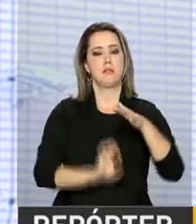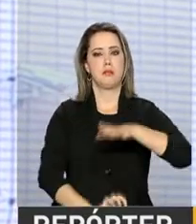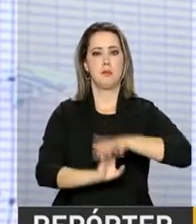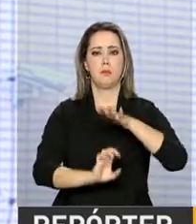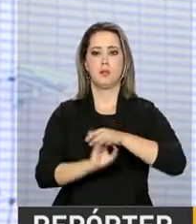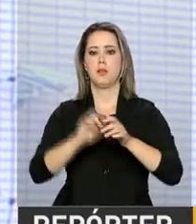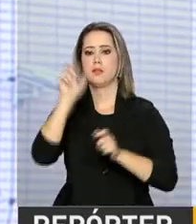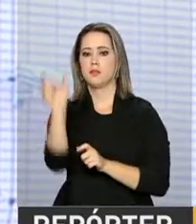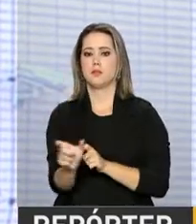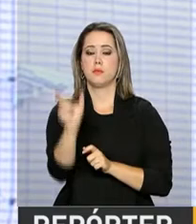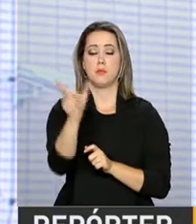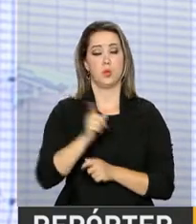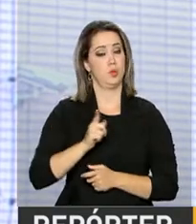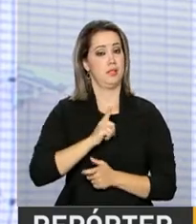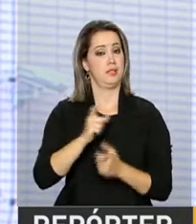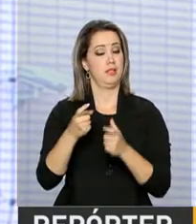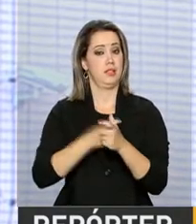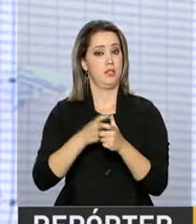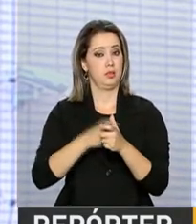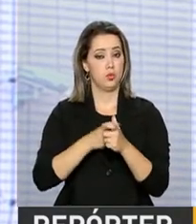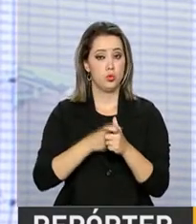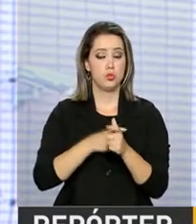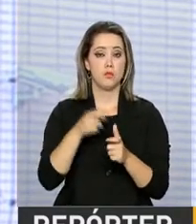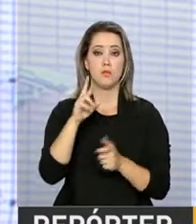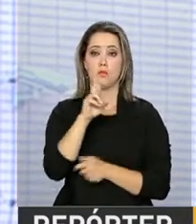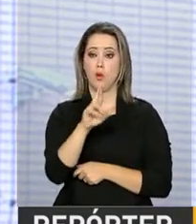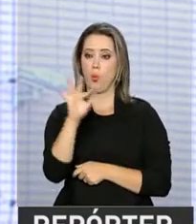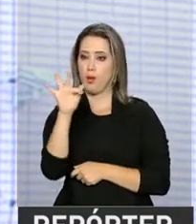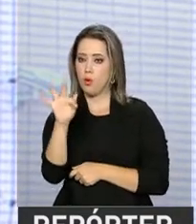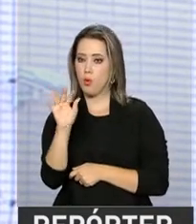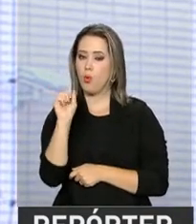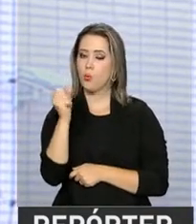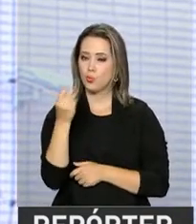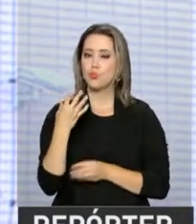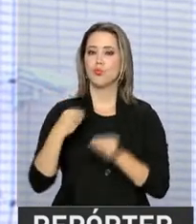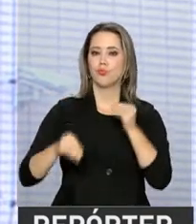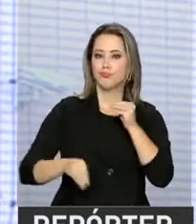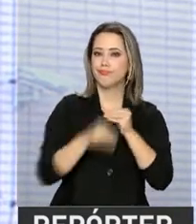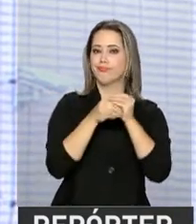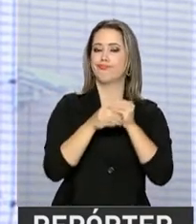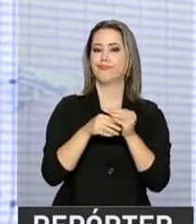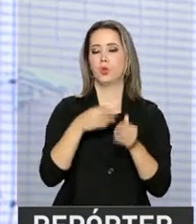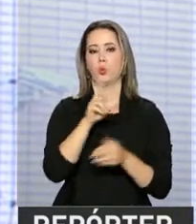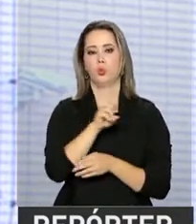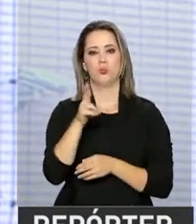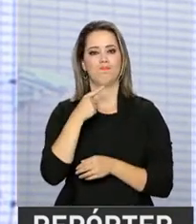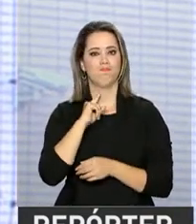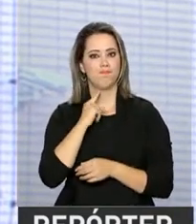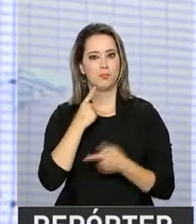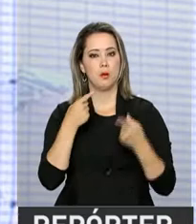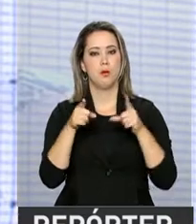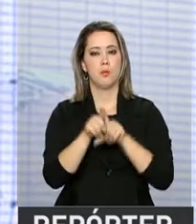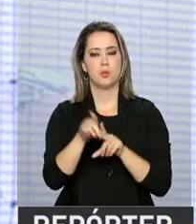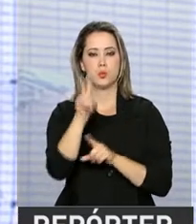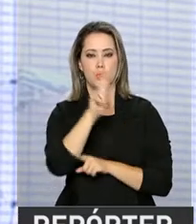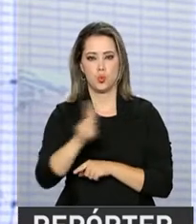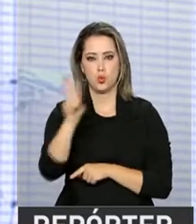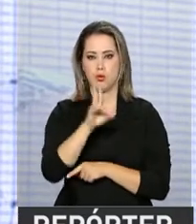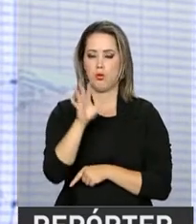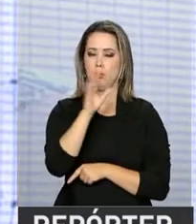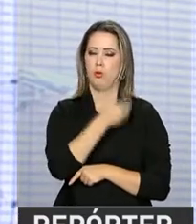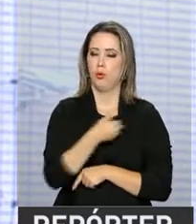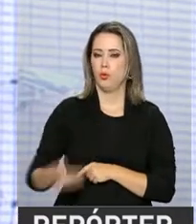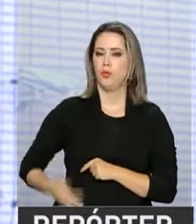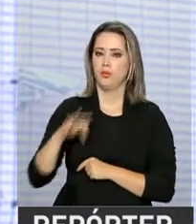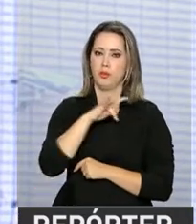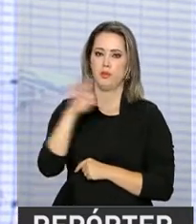tenham dívidas com a Receita Federal ou que já foram incluídas na dívida ativa da União de quitarem esses débitos de forma